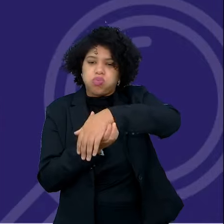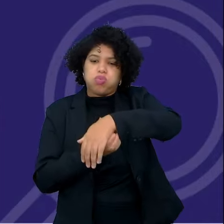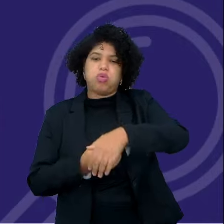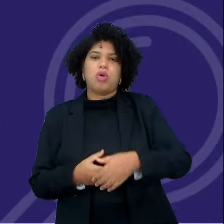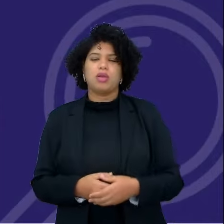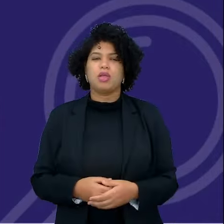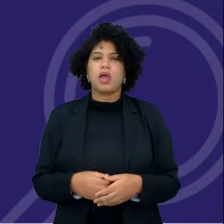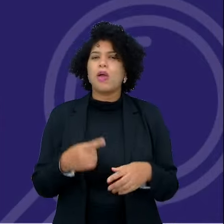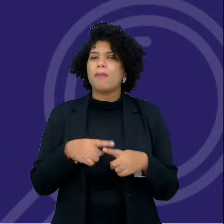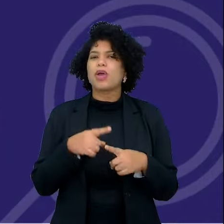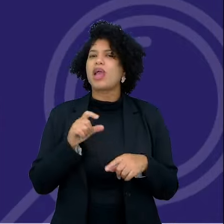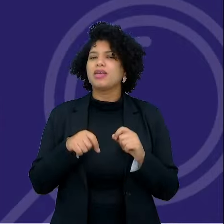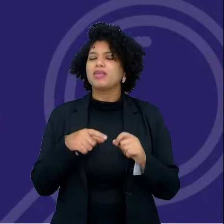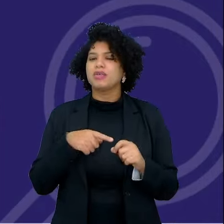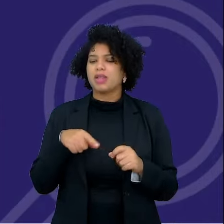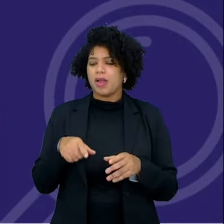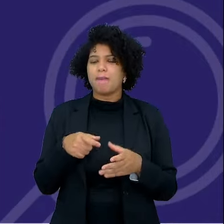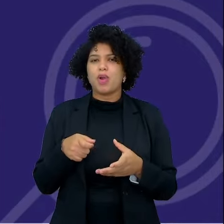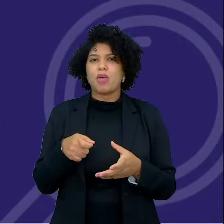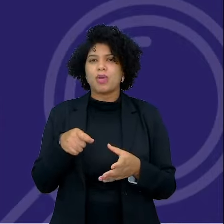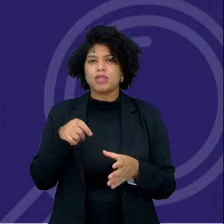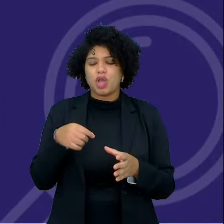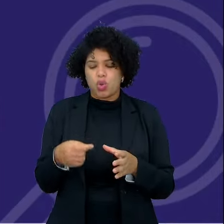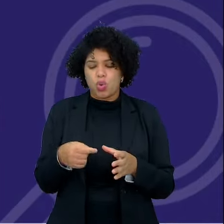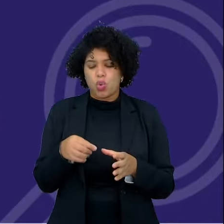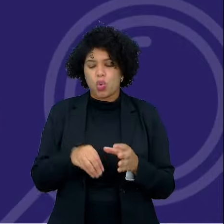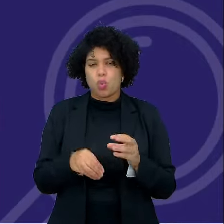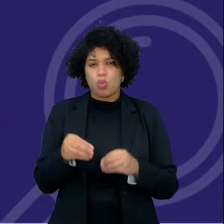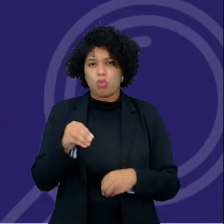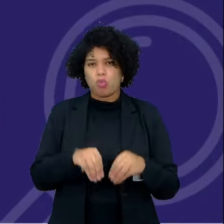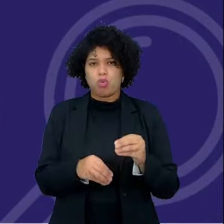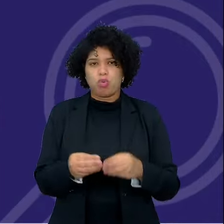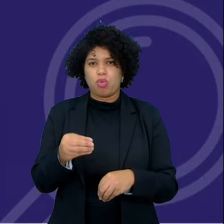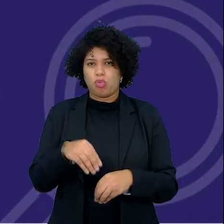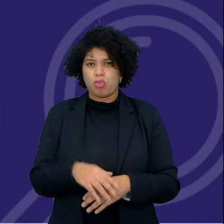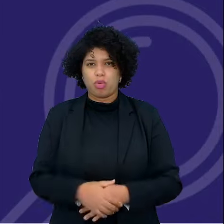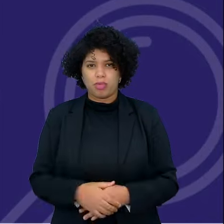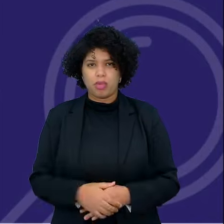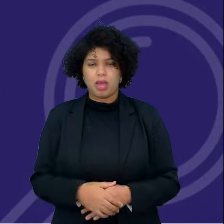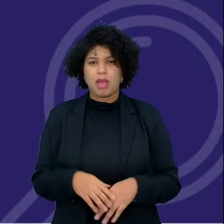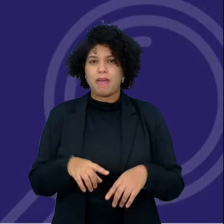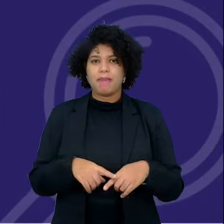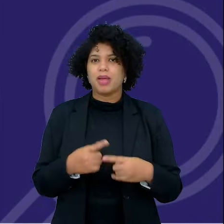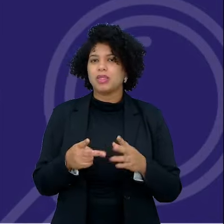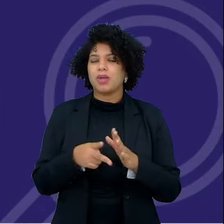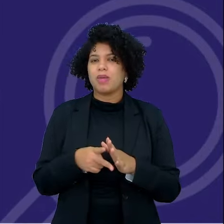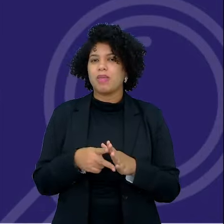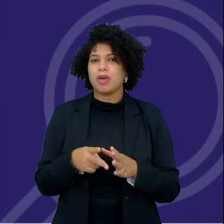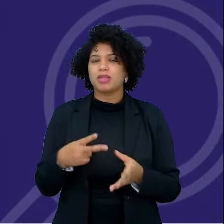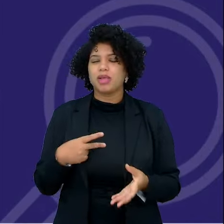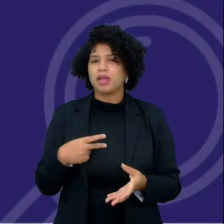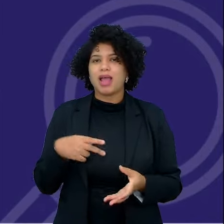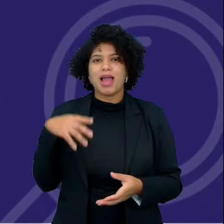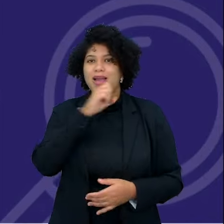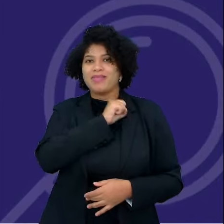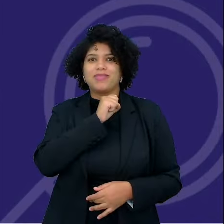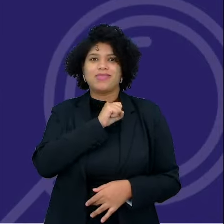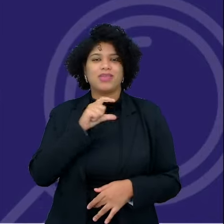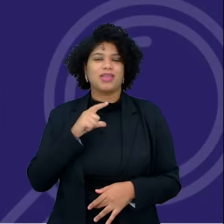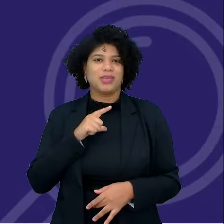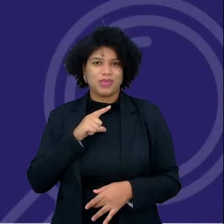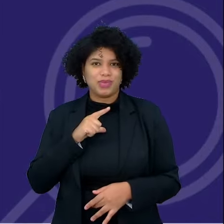vezes até coloco na panela de pressão para ir mais rápido, enquanto a carne moída rapidamente ali na panela,